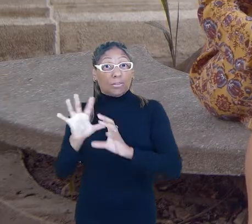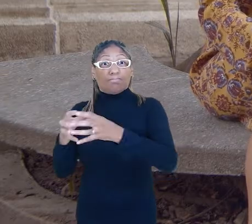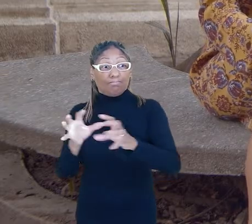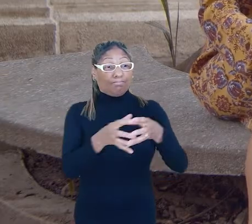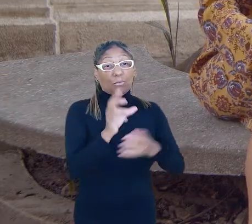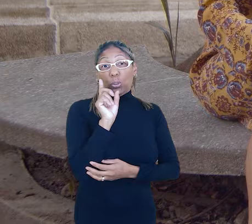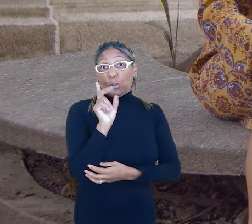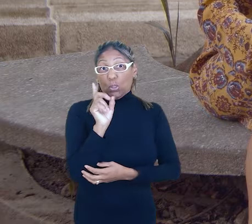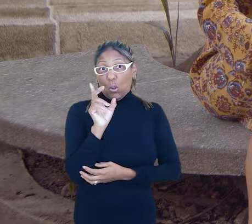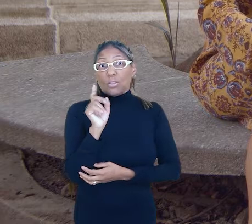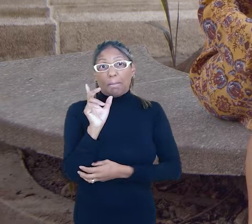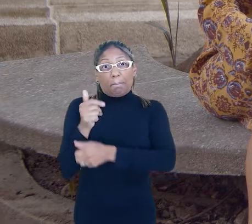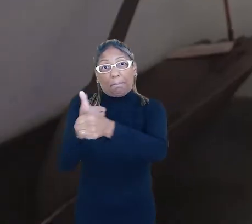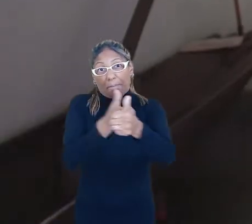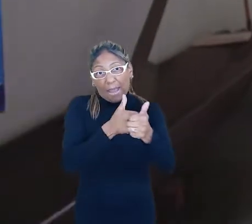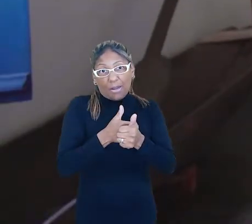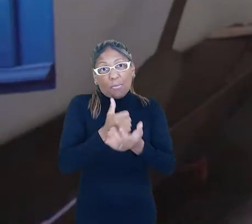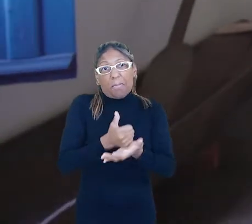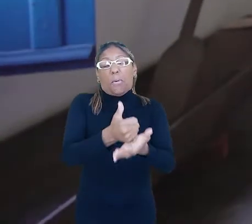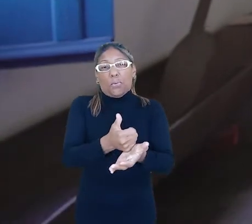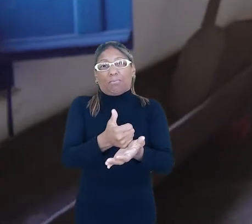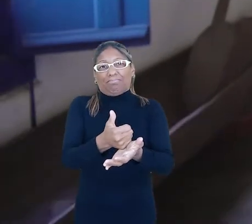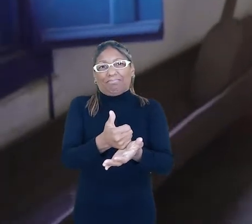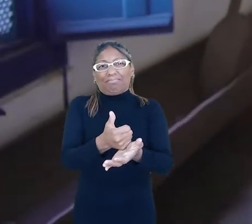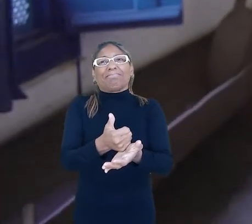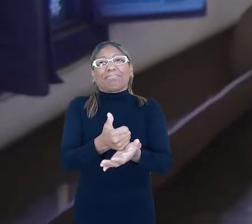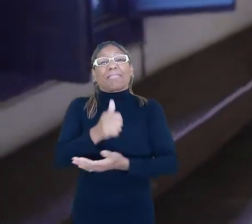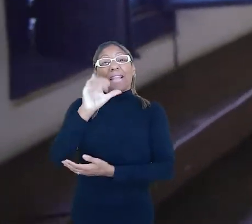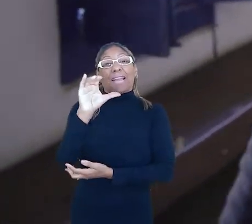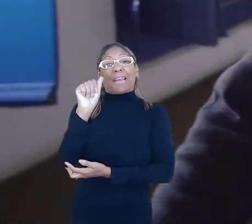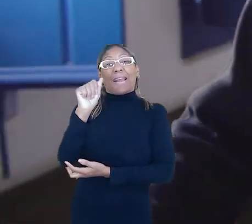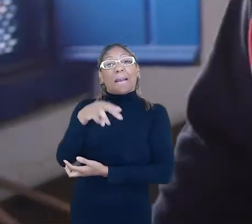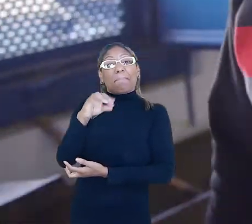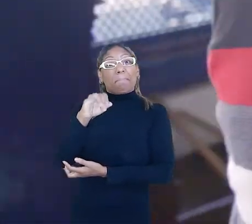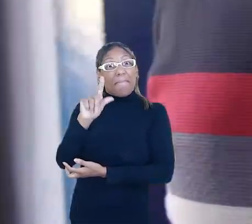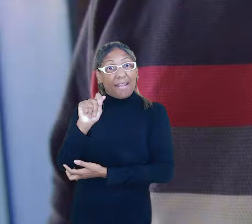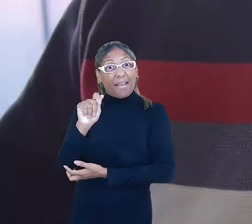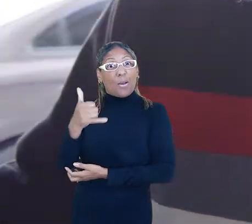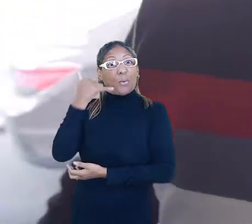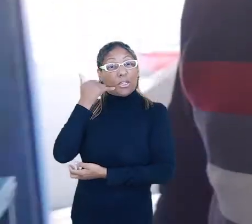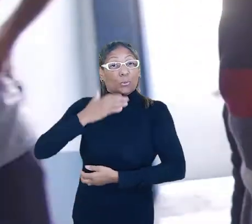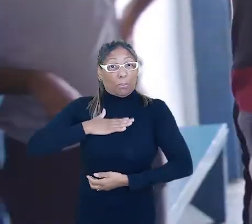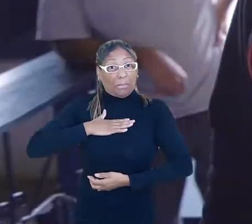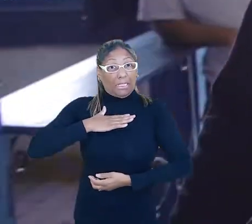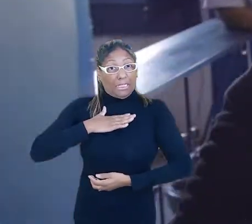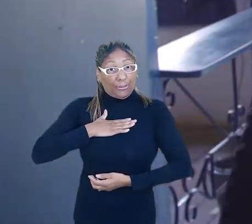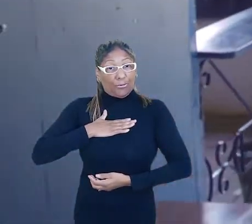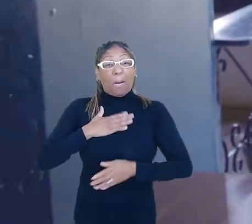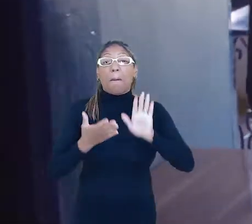12 que a gente escolheu estar mais próximo. Elineu de máscara de proteção. Foi a Camila, entrou em contato